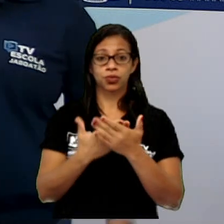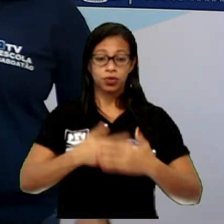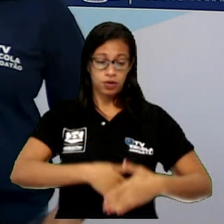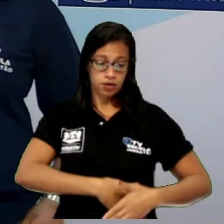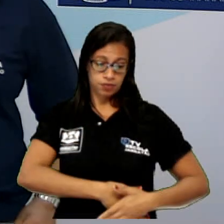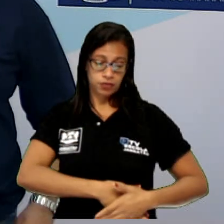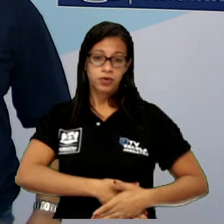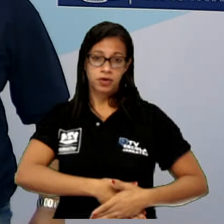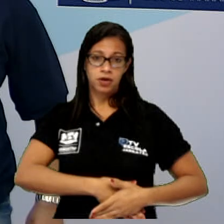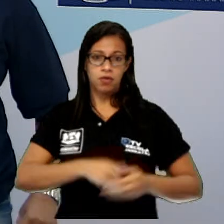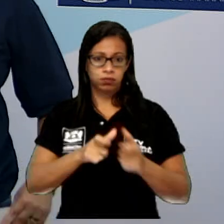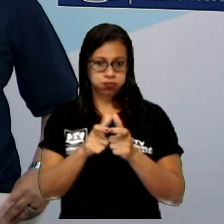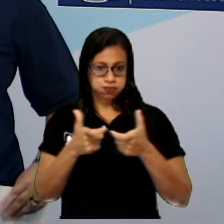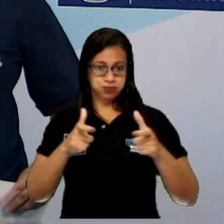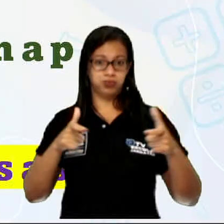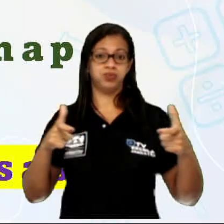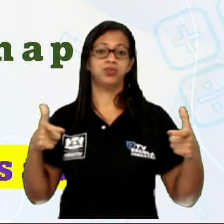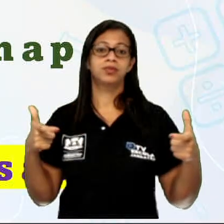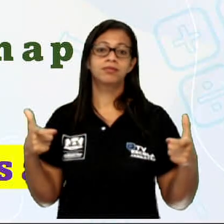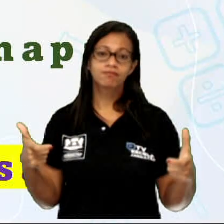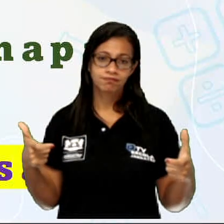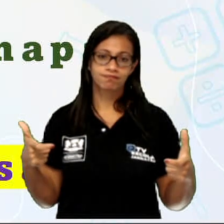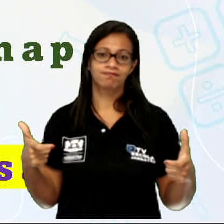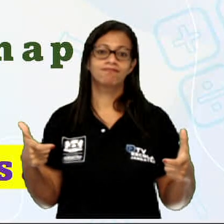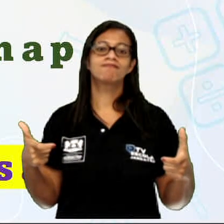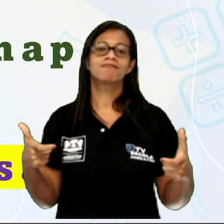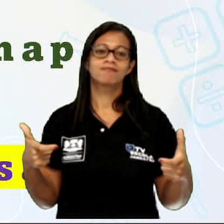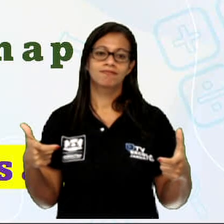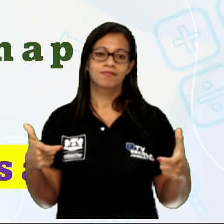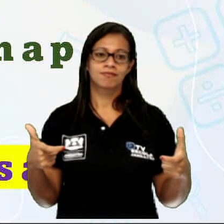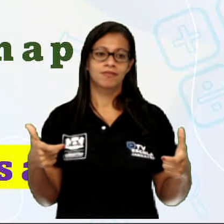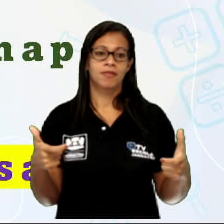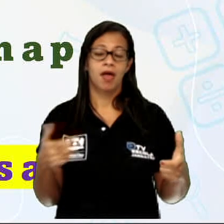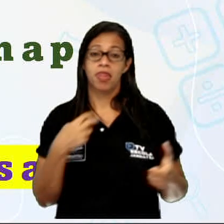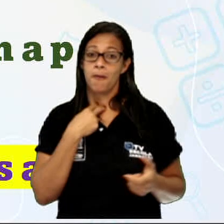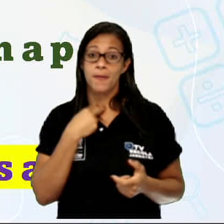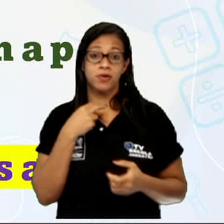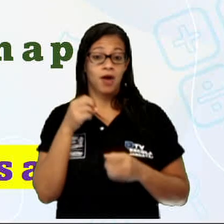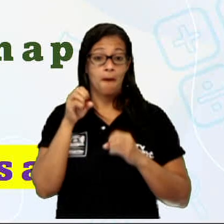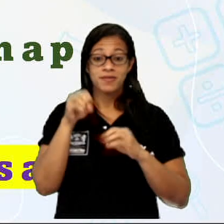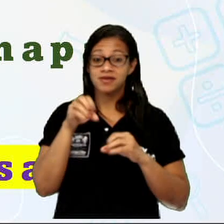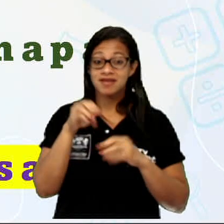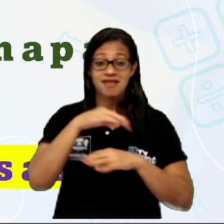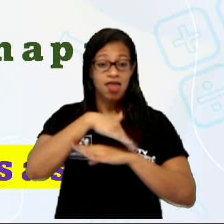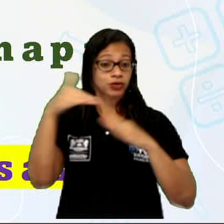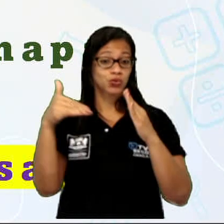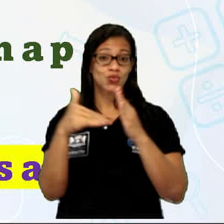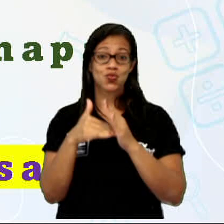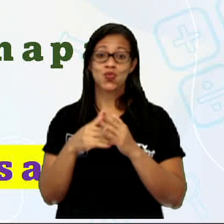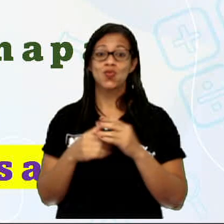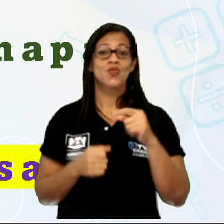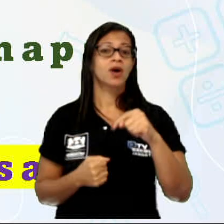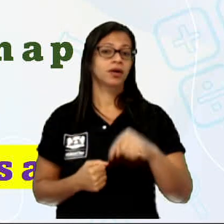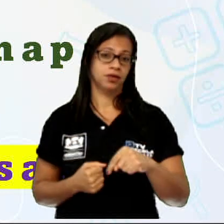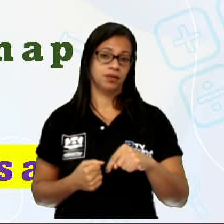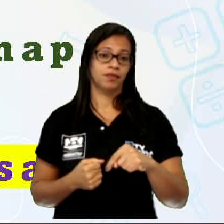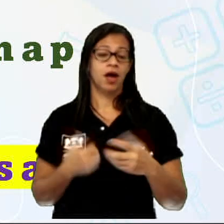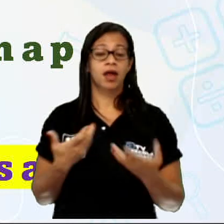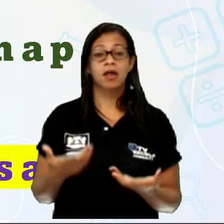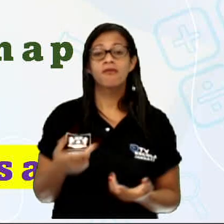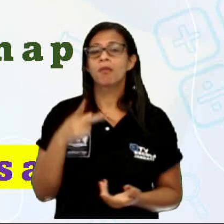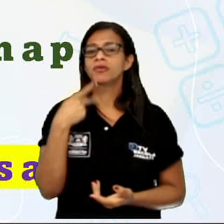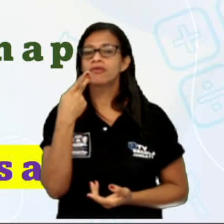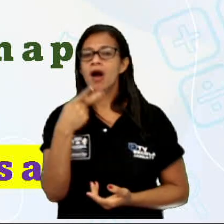para vocês na minha aula, né? A gente não consegue abarcar todo o conhecimento aqui. Então, a gente vai dando o tópico para vocês, a